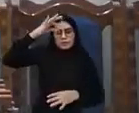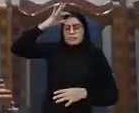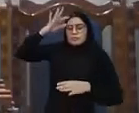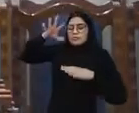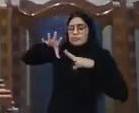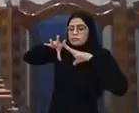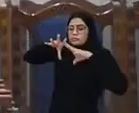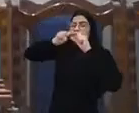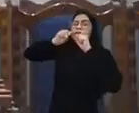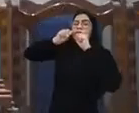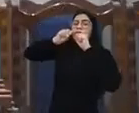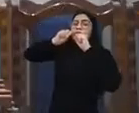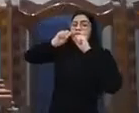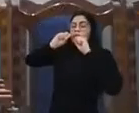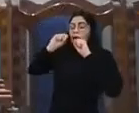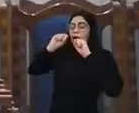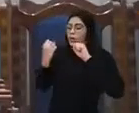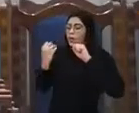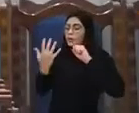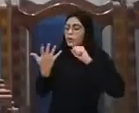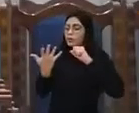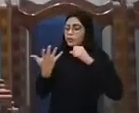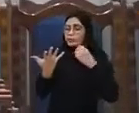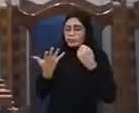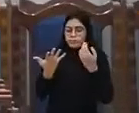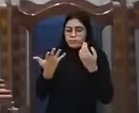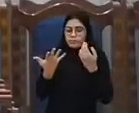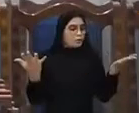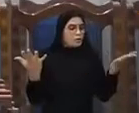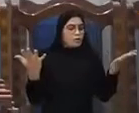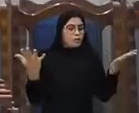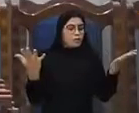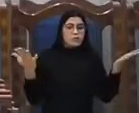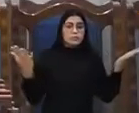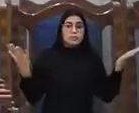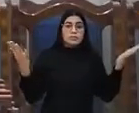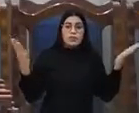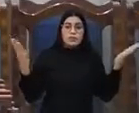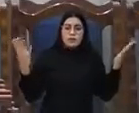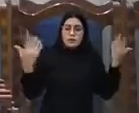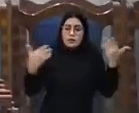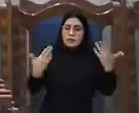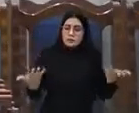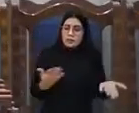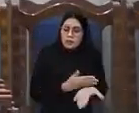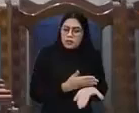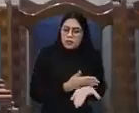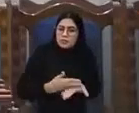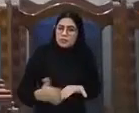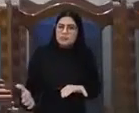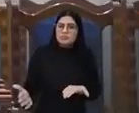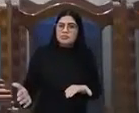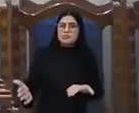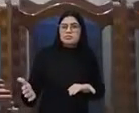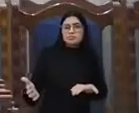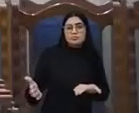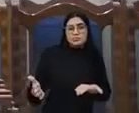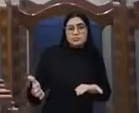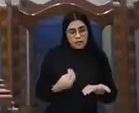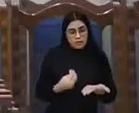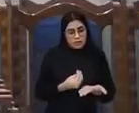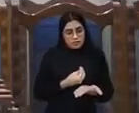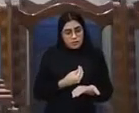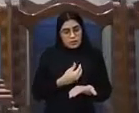se mover. Os pés, as mãos, a boca, os olhos. Então, essa vida que eu e você temos é